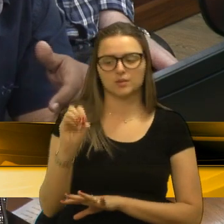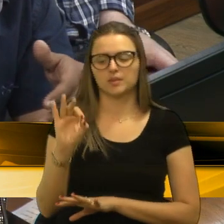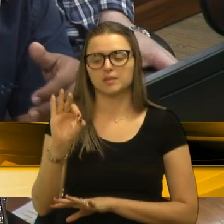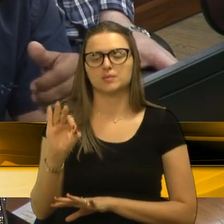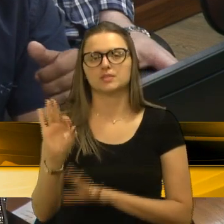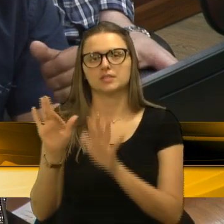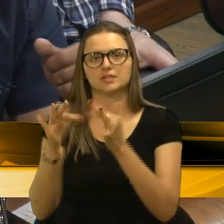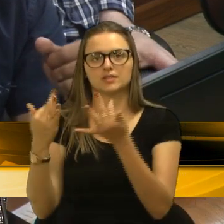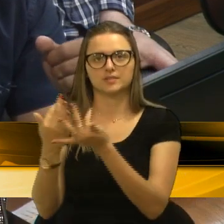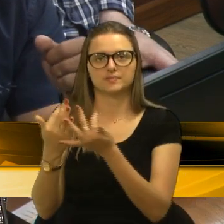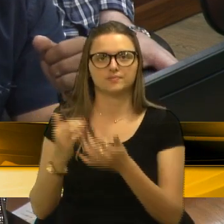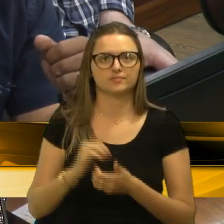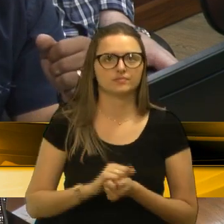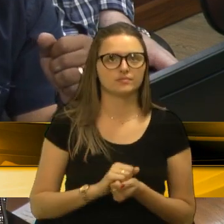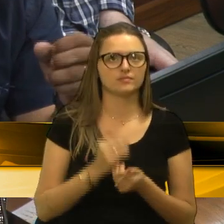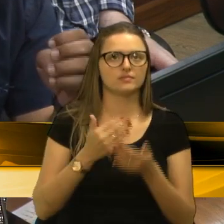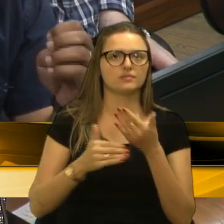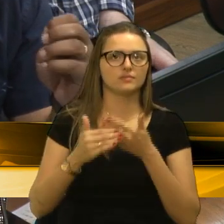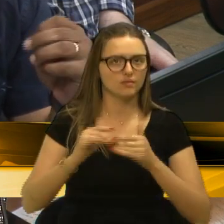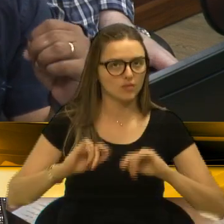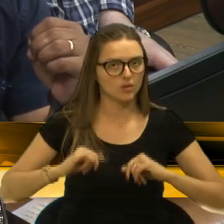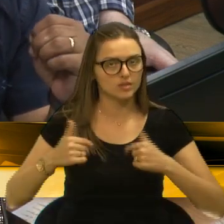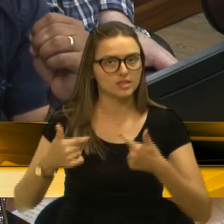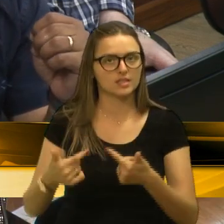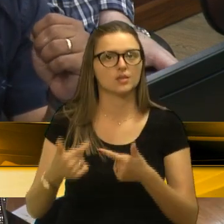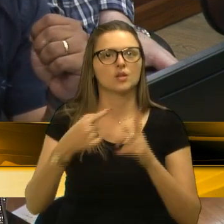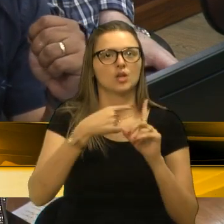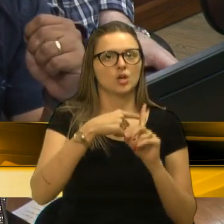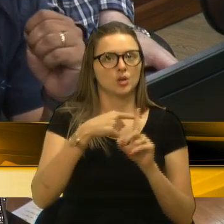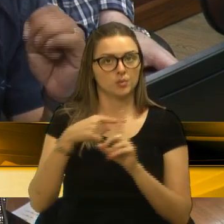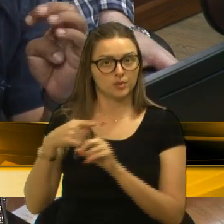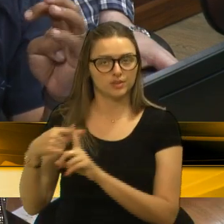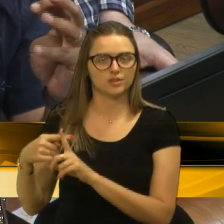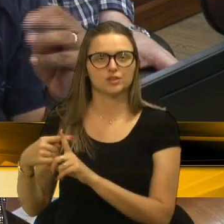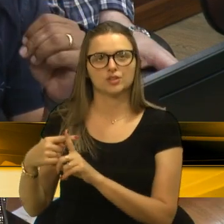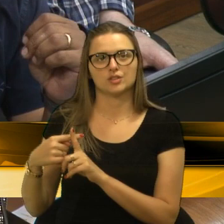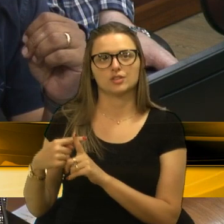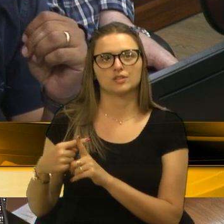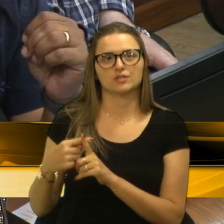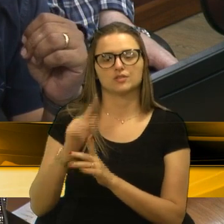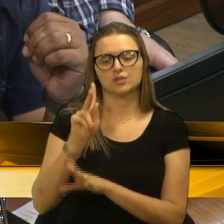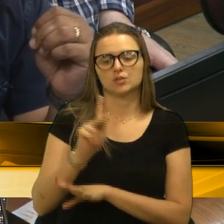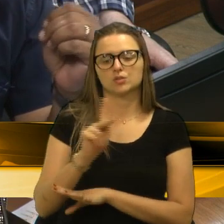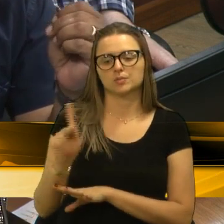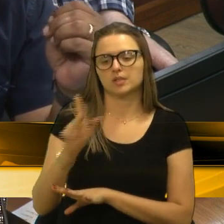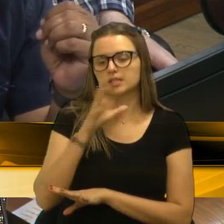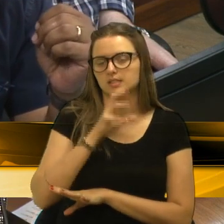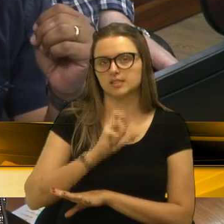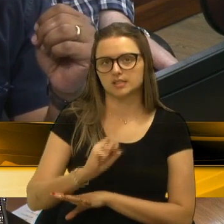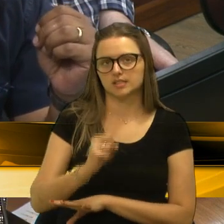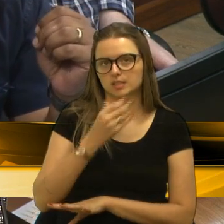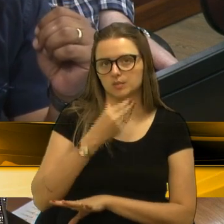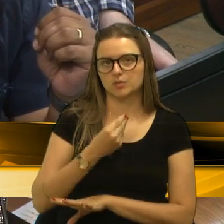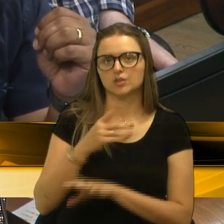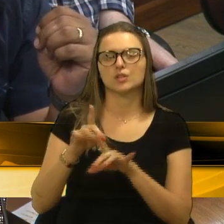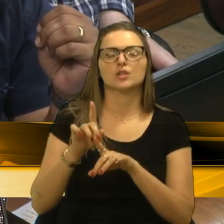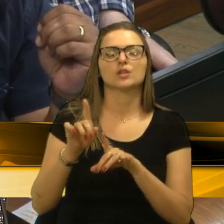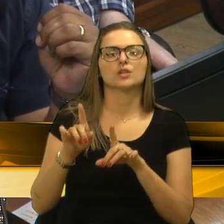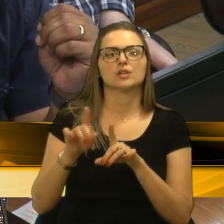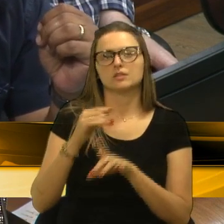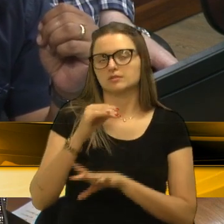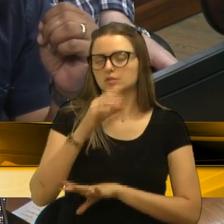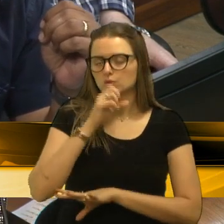essas ações positivas que a Congregação dos Freios Capuchinhos fazem, também fazer uma saudação especial e